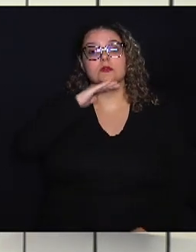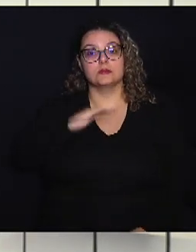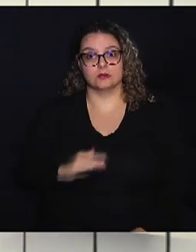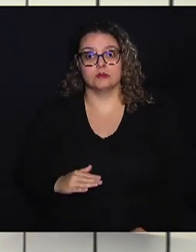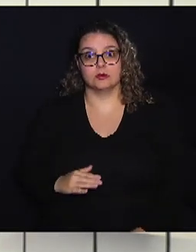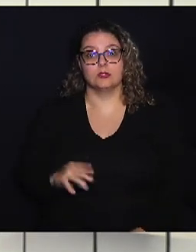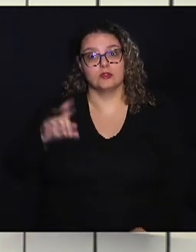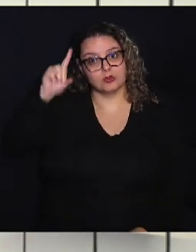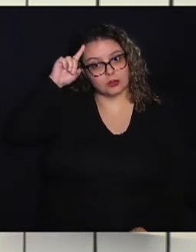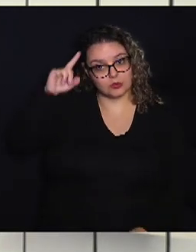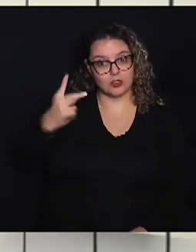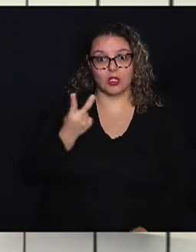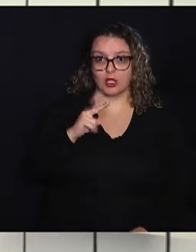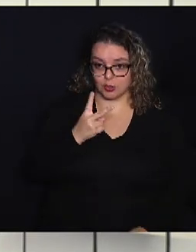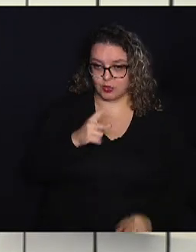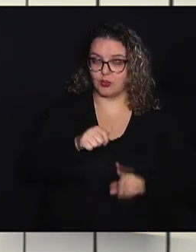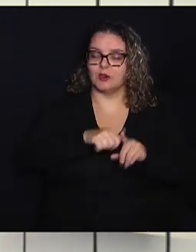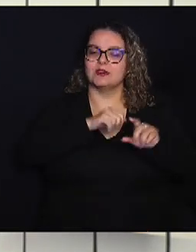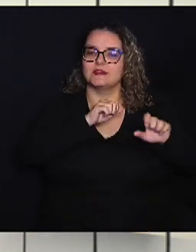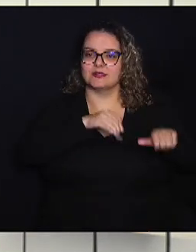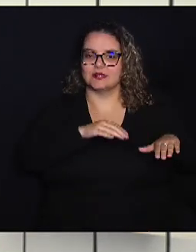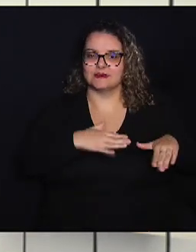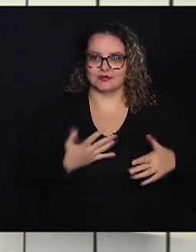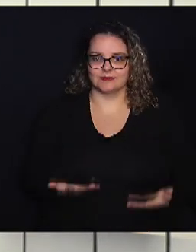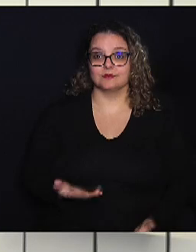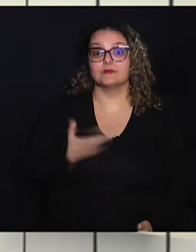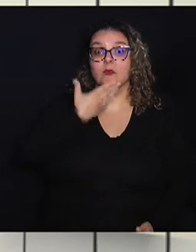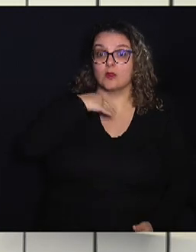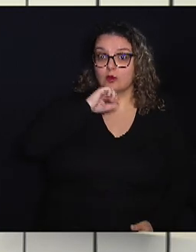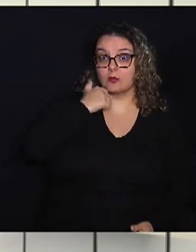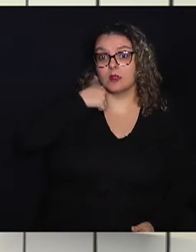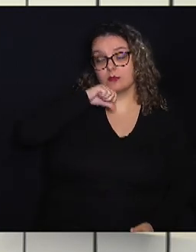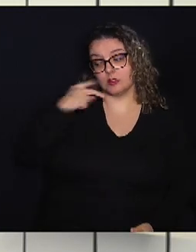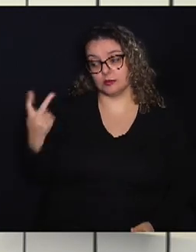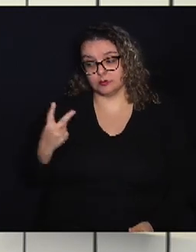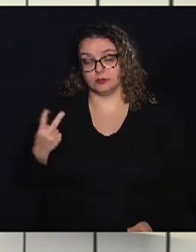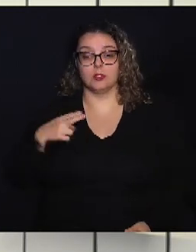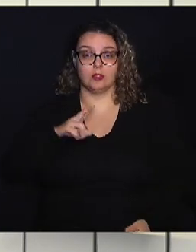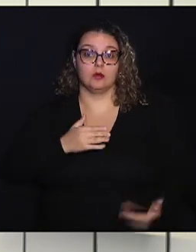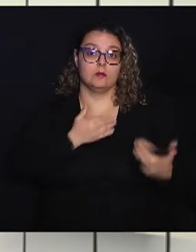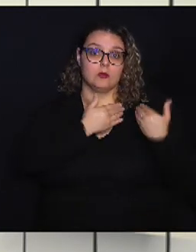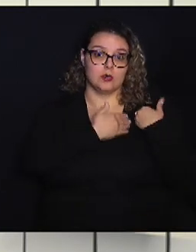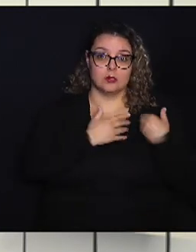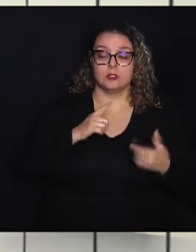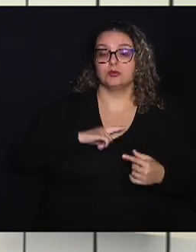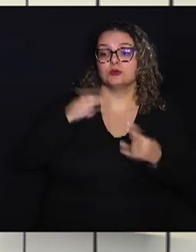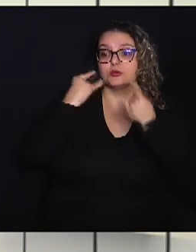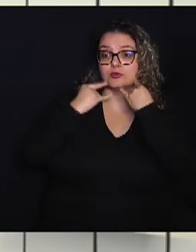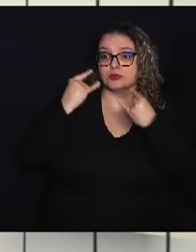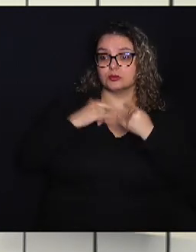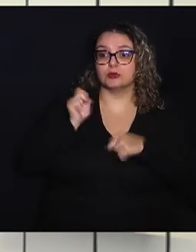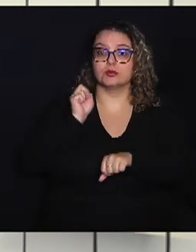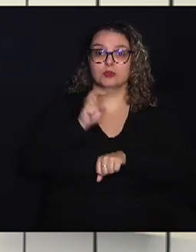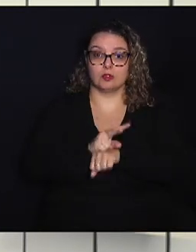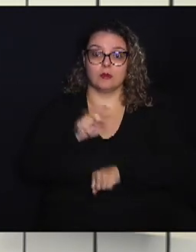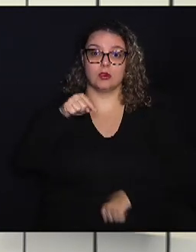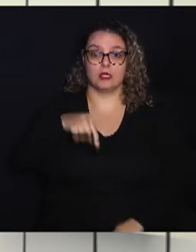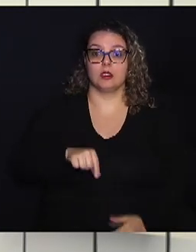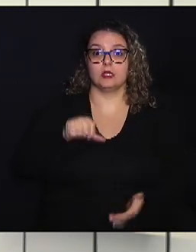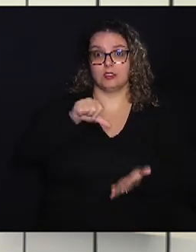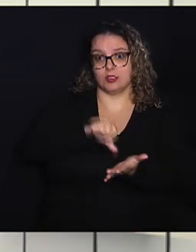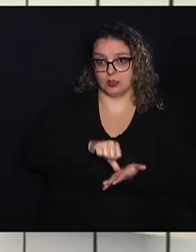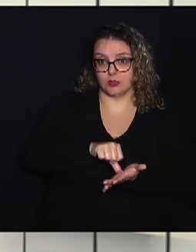do dia 2 de setembro. Os pais ou responsáveis que tenham interesse em uma vaga nesta